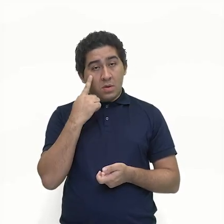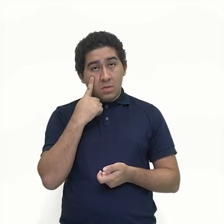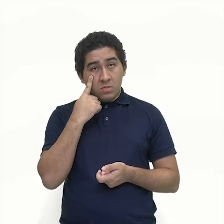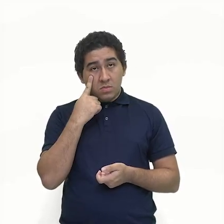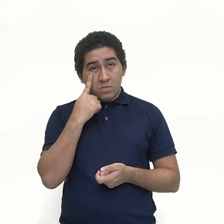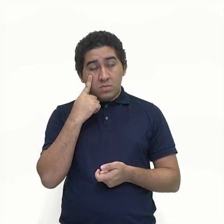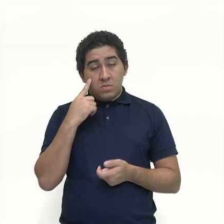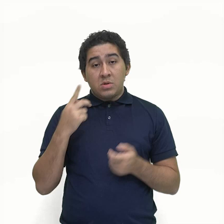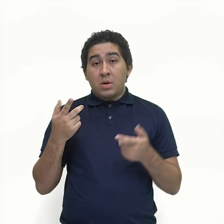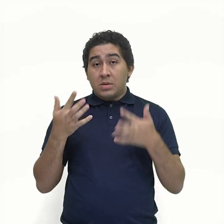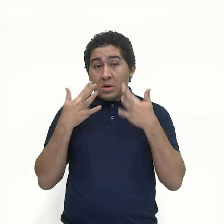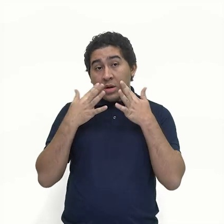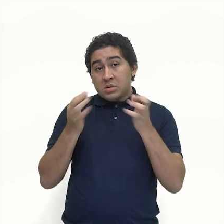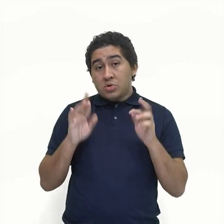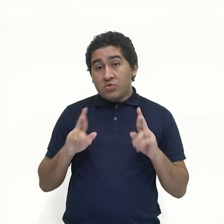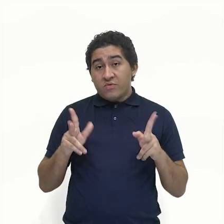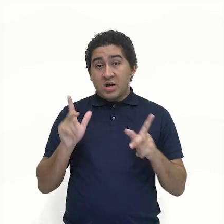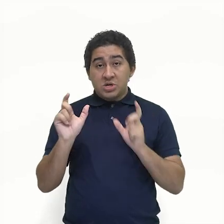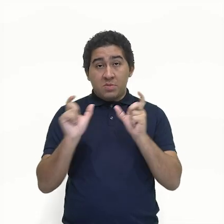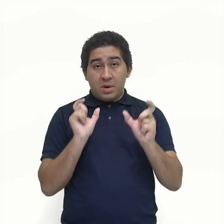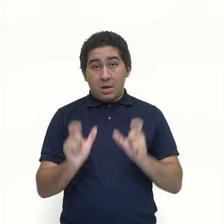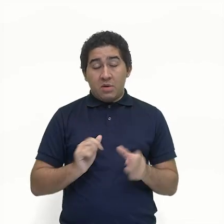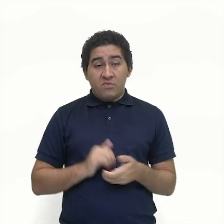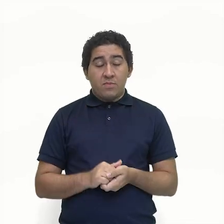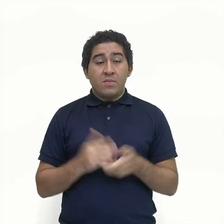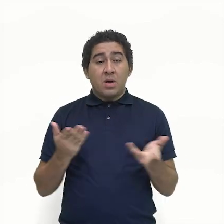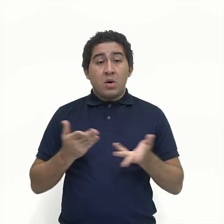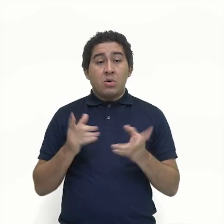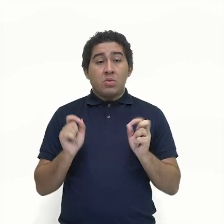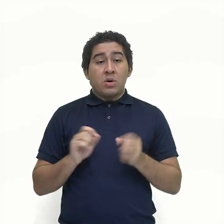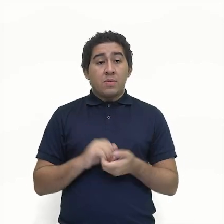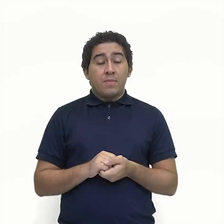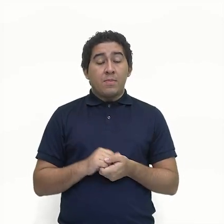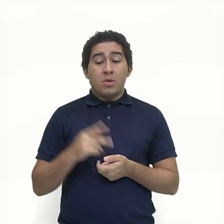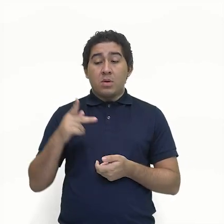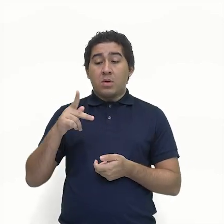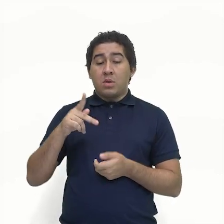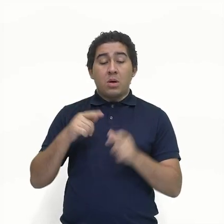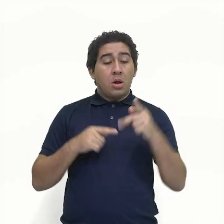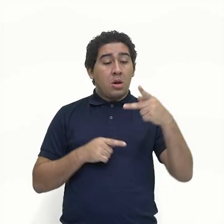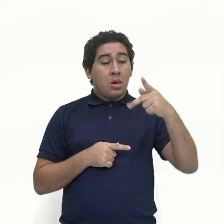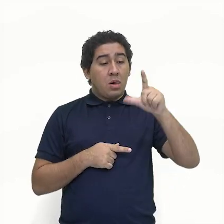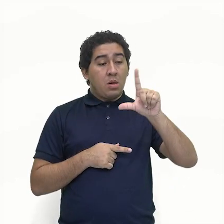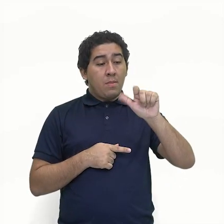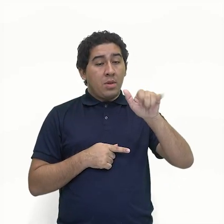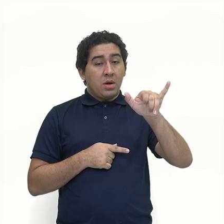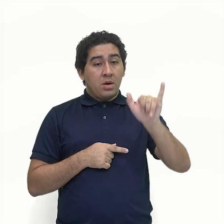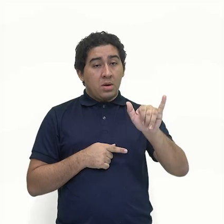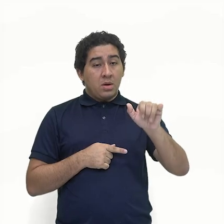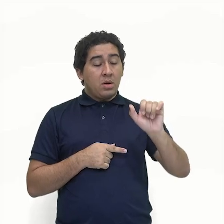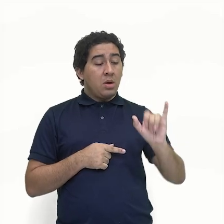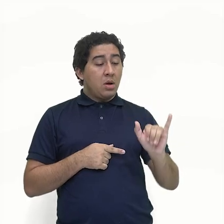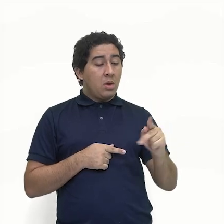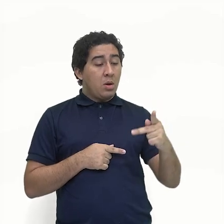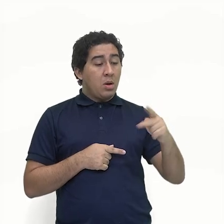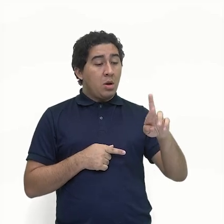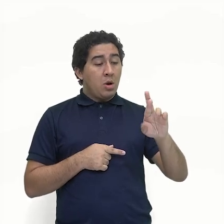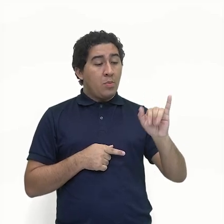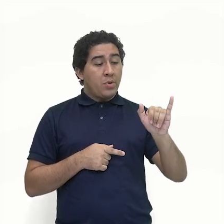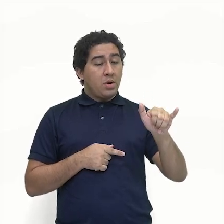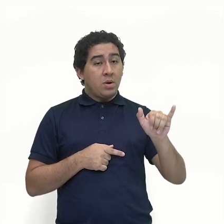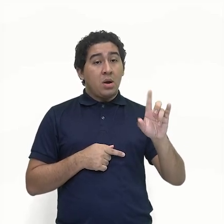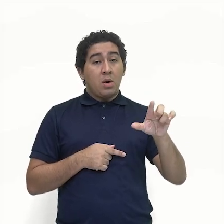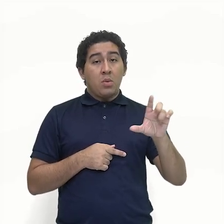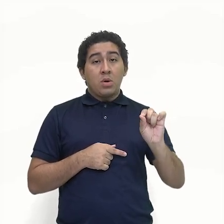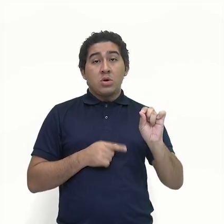uma consoante. E aqui, antes do Y tem uma vogal, vogal. Então, apenas o